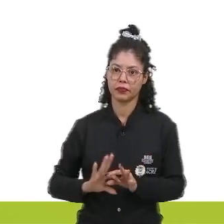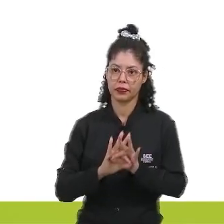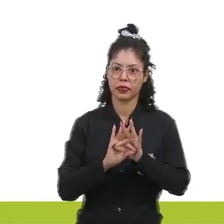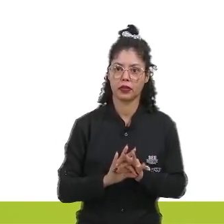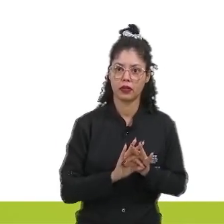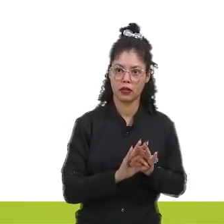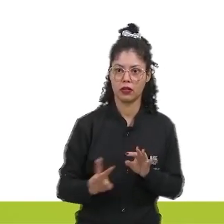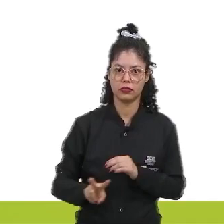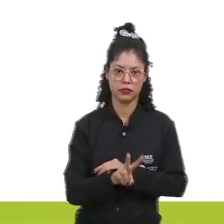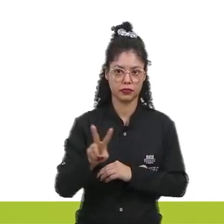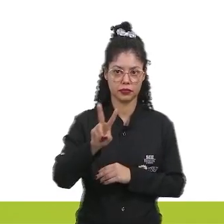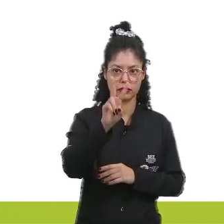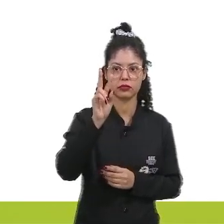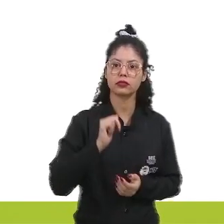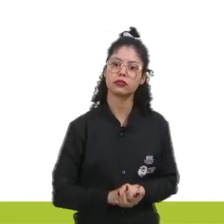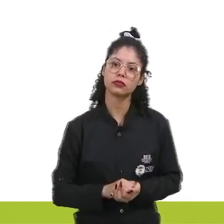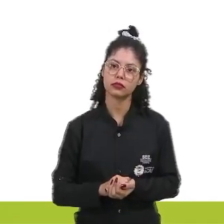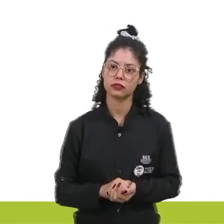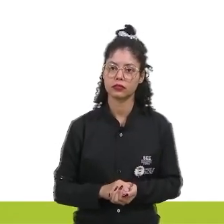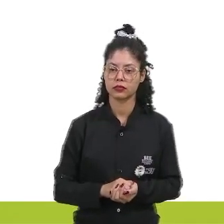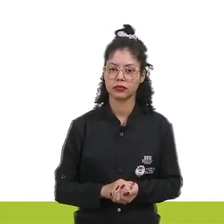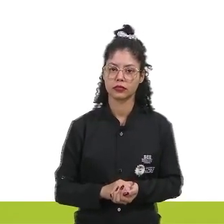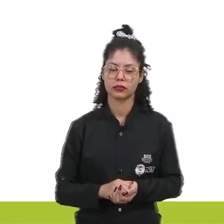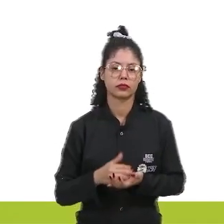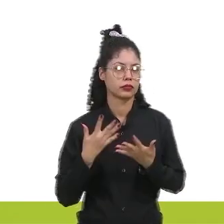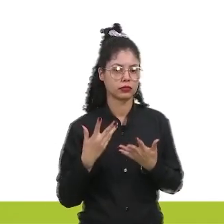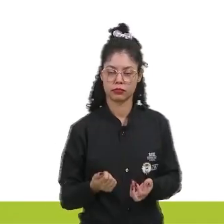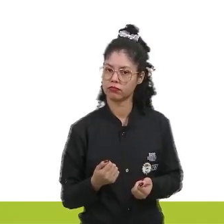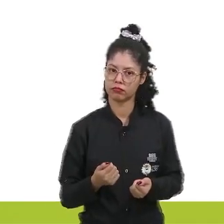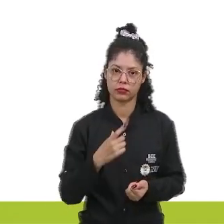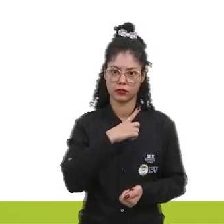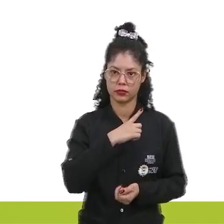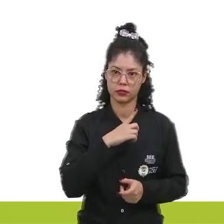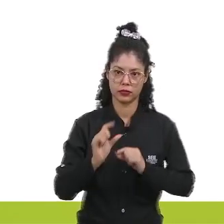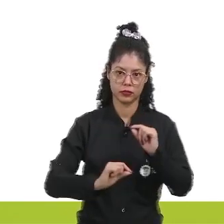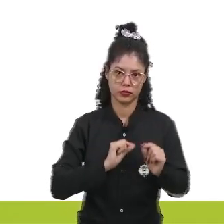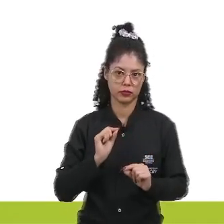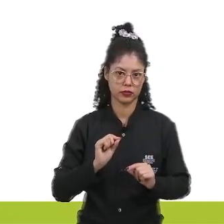cujos valores, eles não admitem